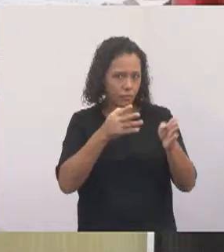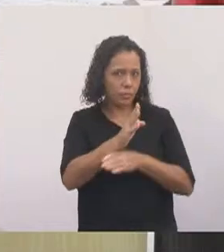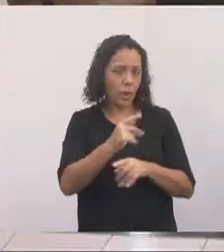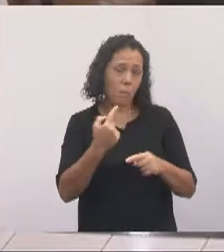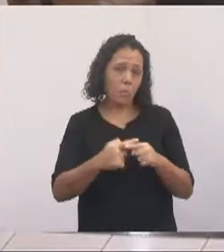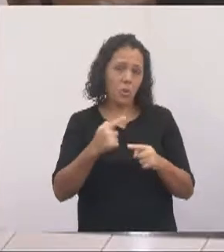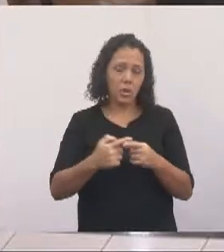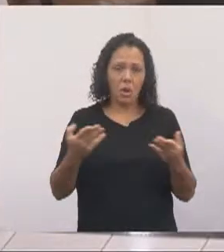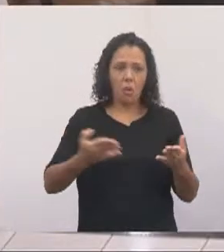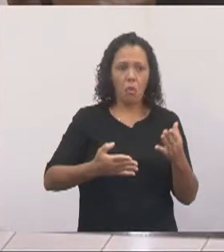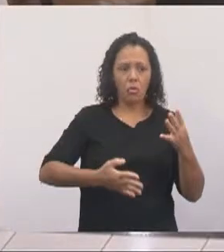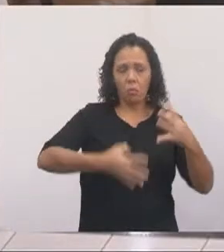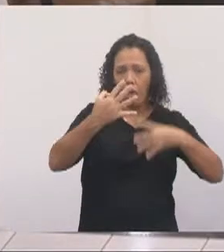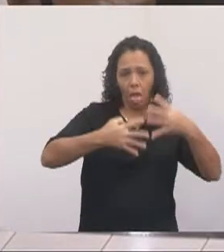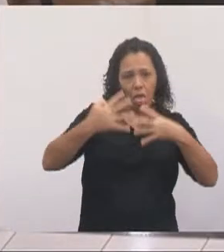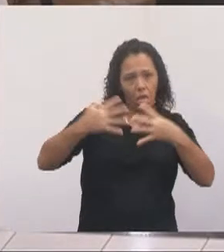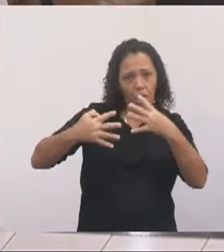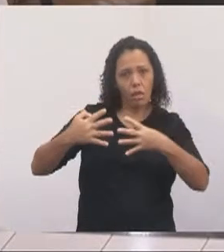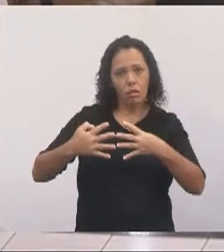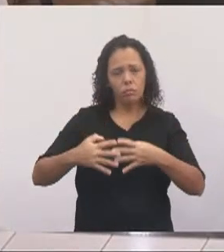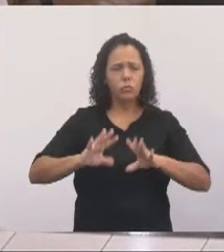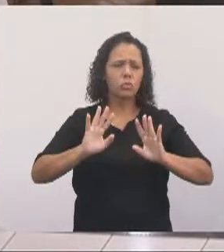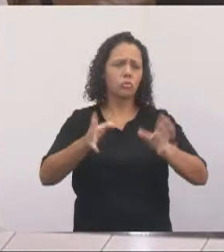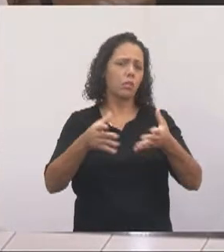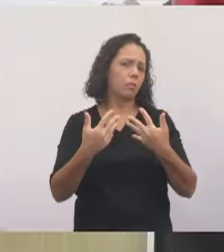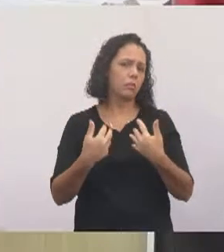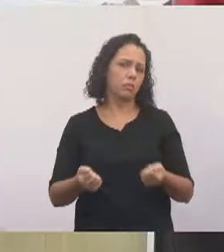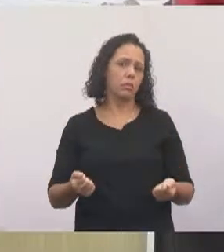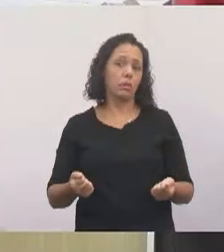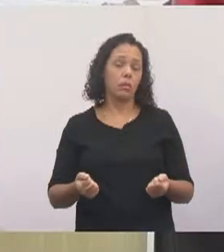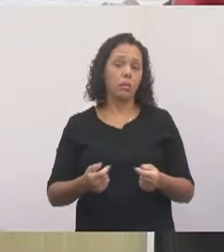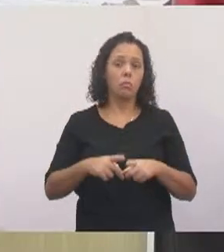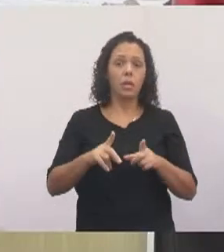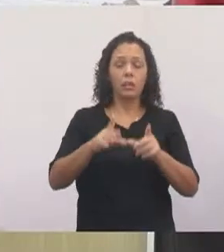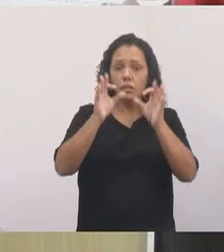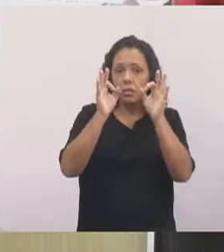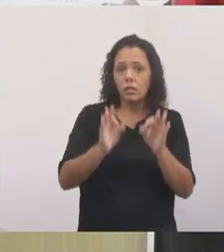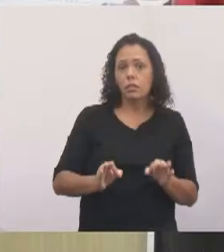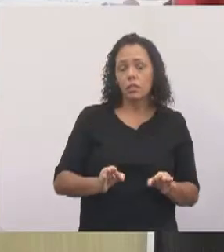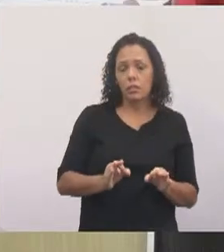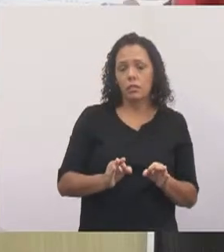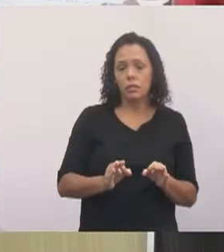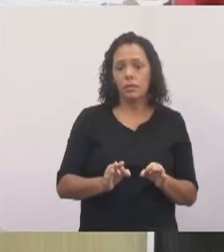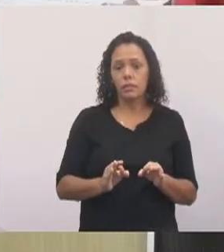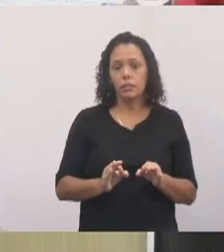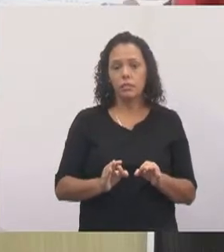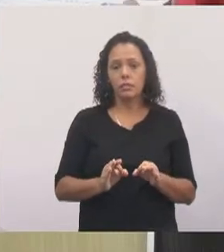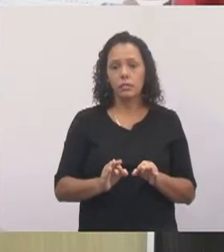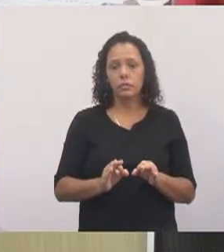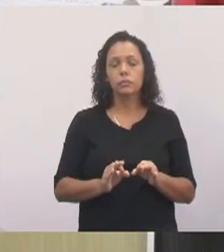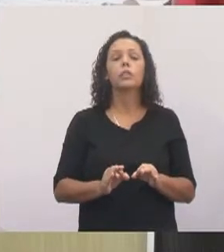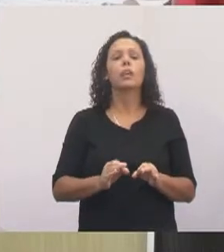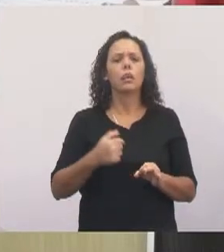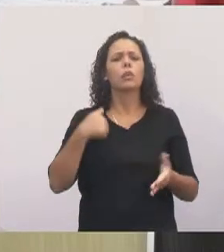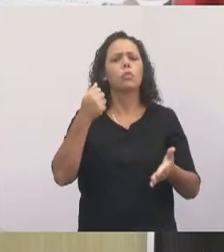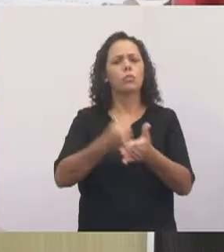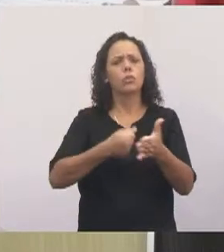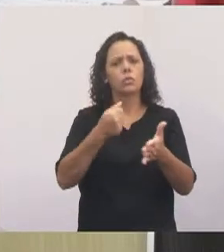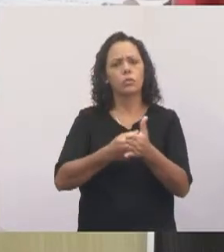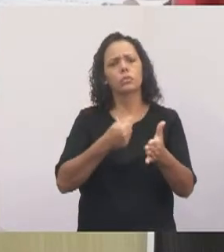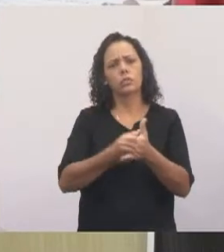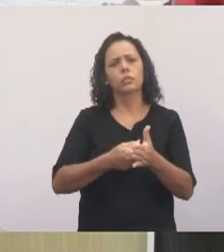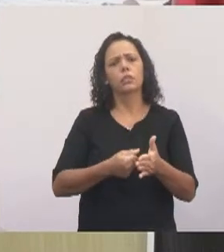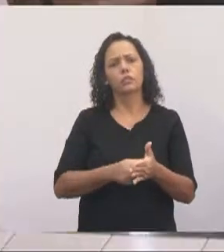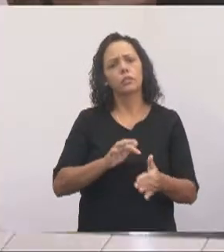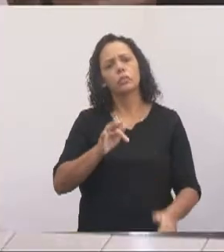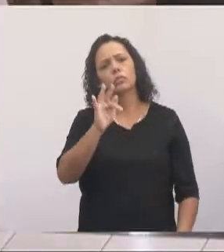Por isso que eu fiz, senão não ia nem vir. Eu estou conformada. Só que, com certeza, tá, eu vou tomar minhas providências com relação a